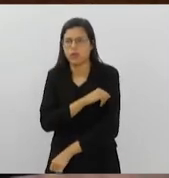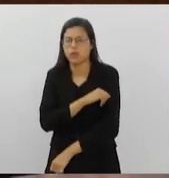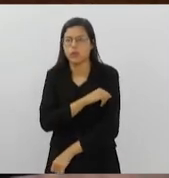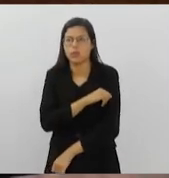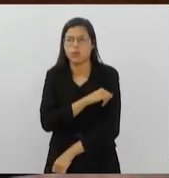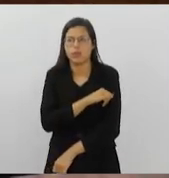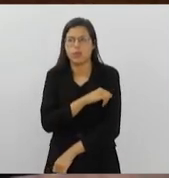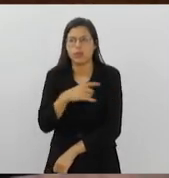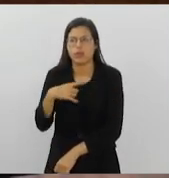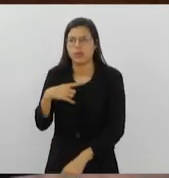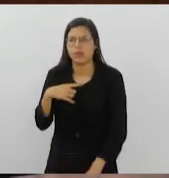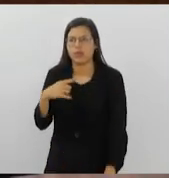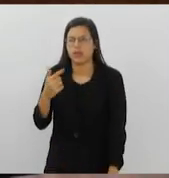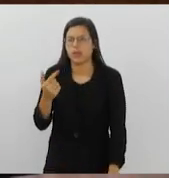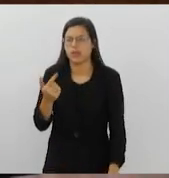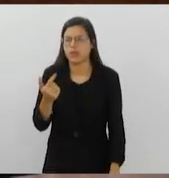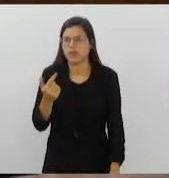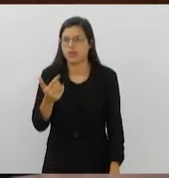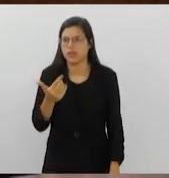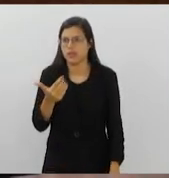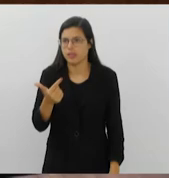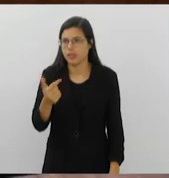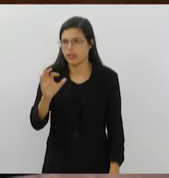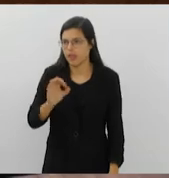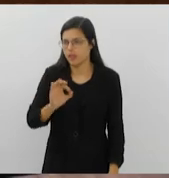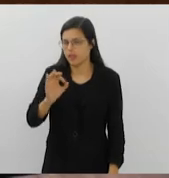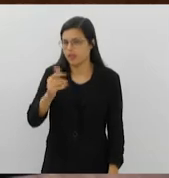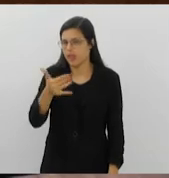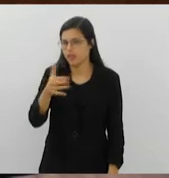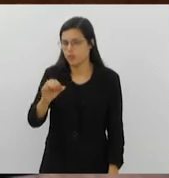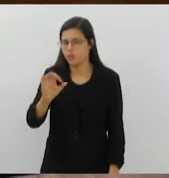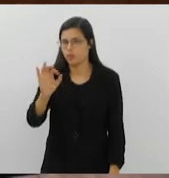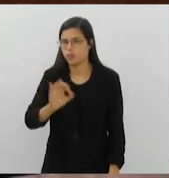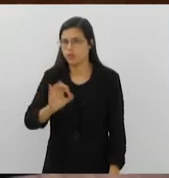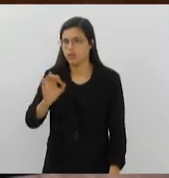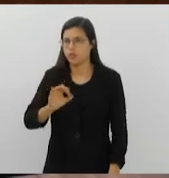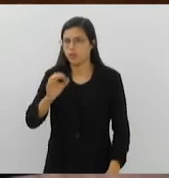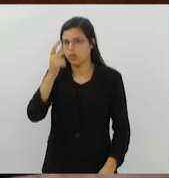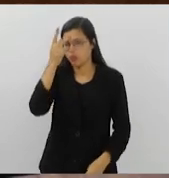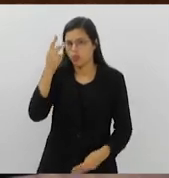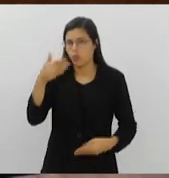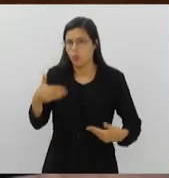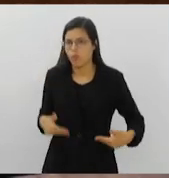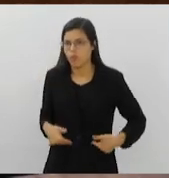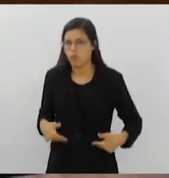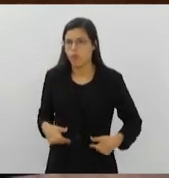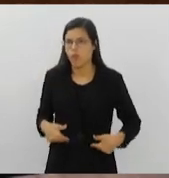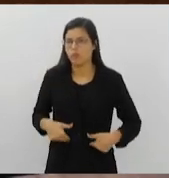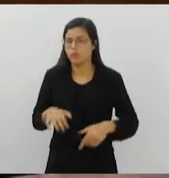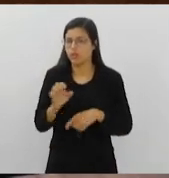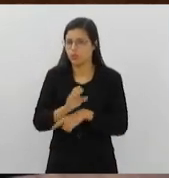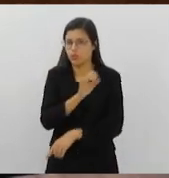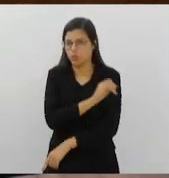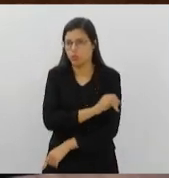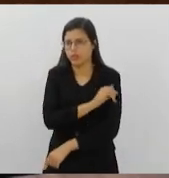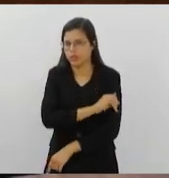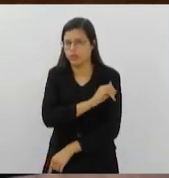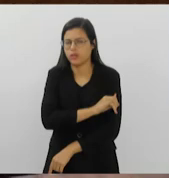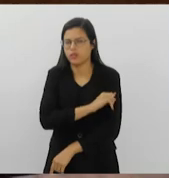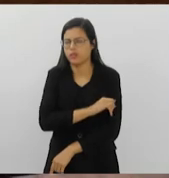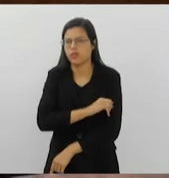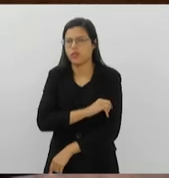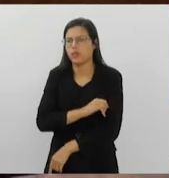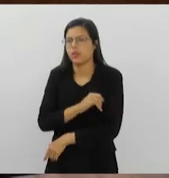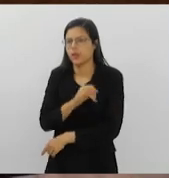menos 10% dos famintos do Brasil no estado do Rio de Janeiro. E eu não tenho dúvida que a agroecologia,